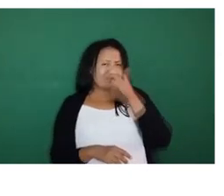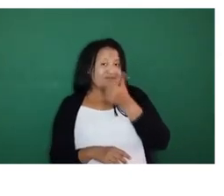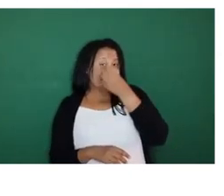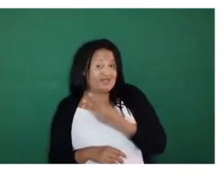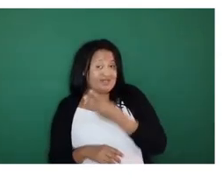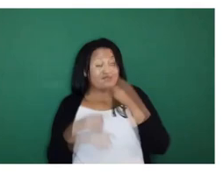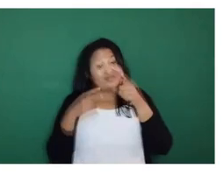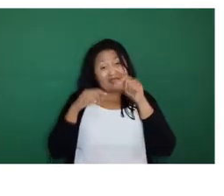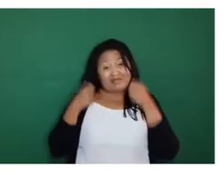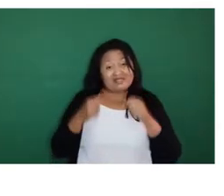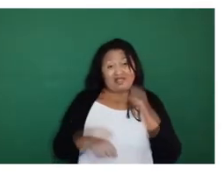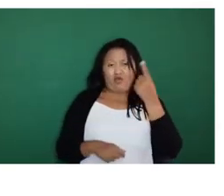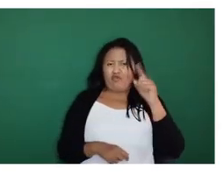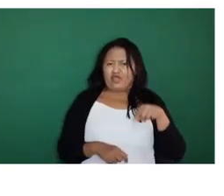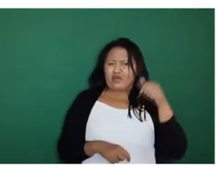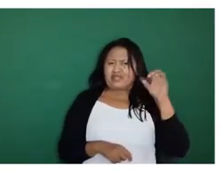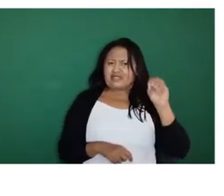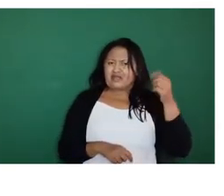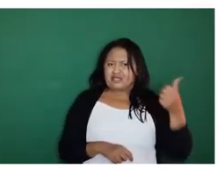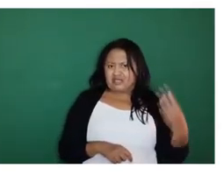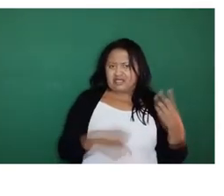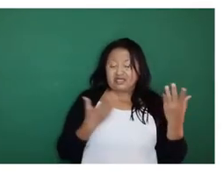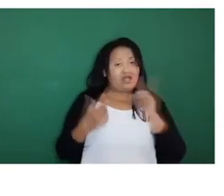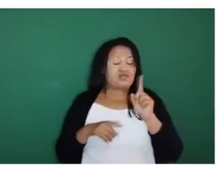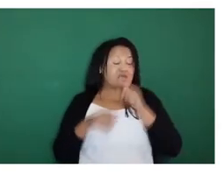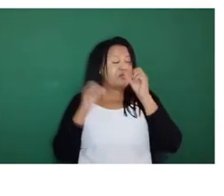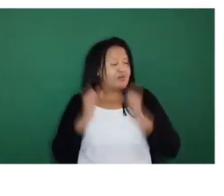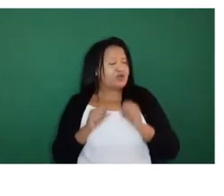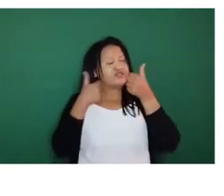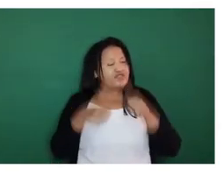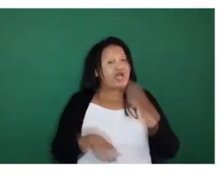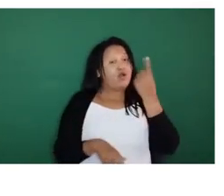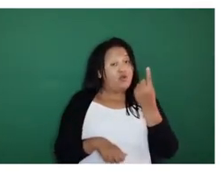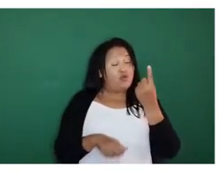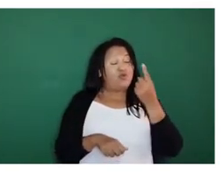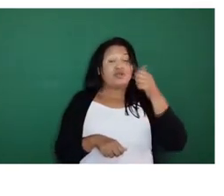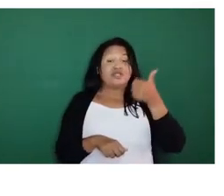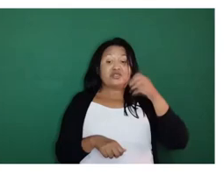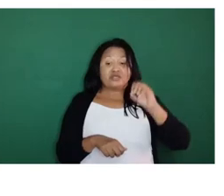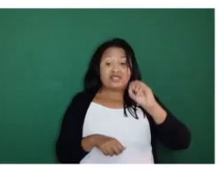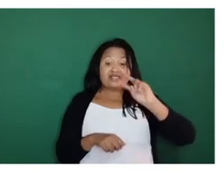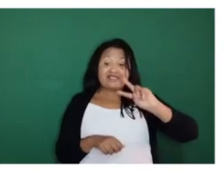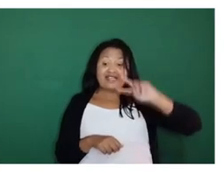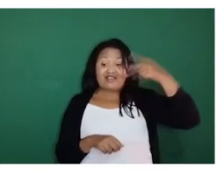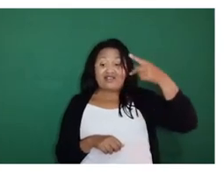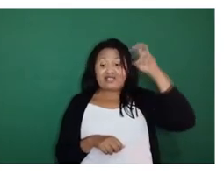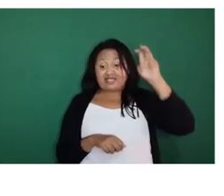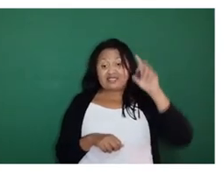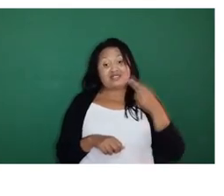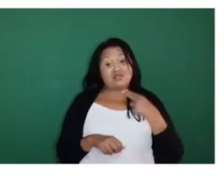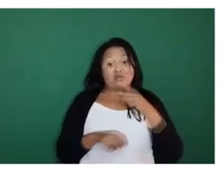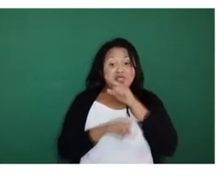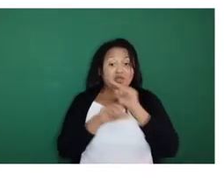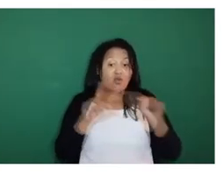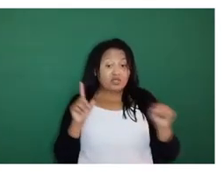precisa colocar 1,03 não você pode deixar ele e o 10 elevado a quinta Obviamente você não pode recortar